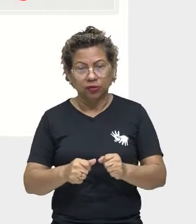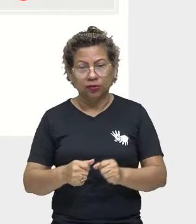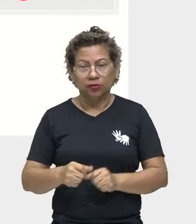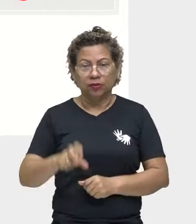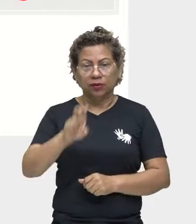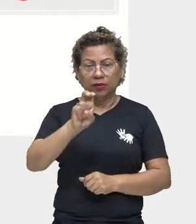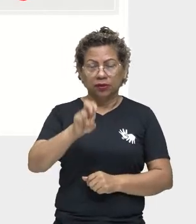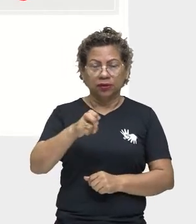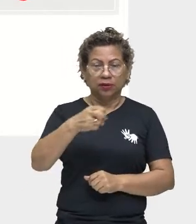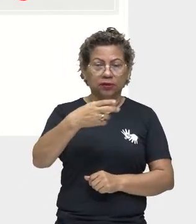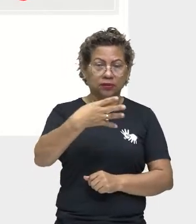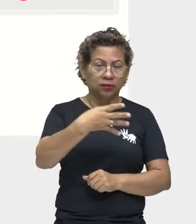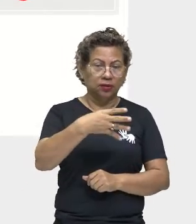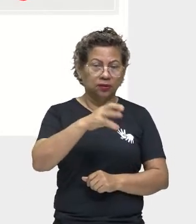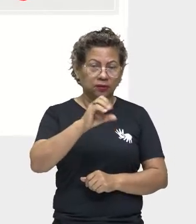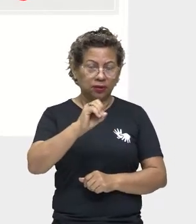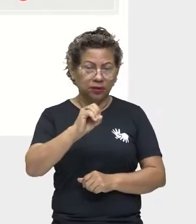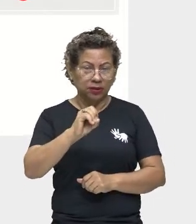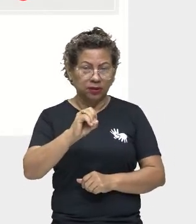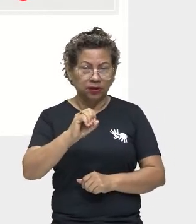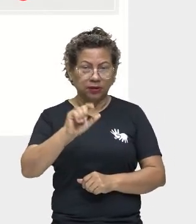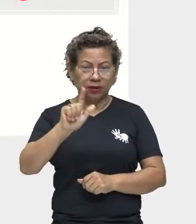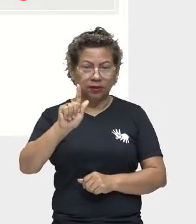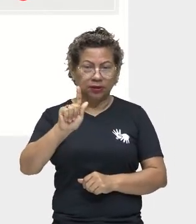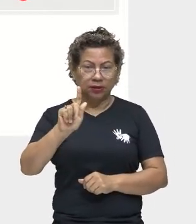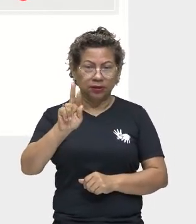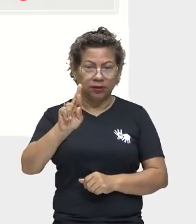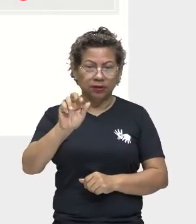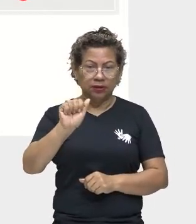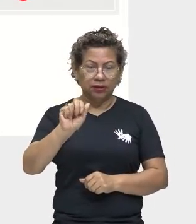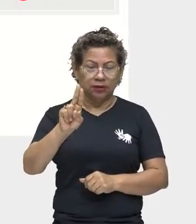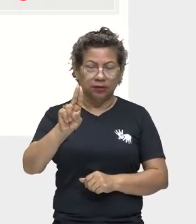540 graus. Então vamos somar. Vamos lá.